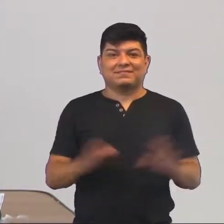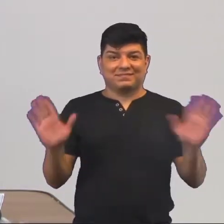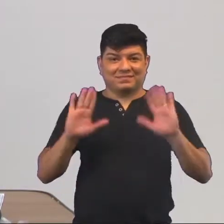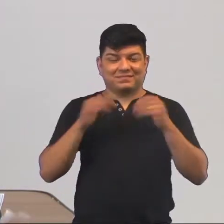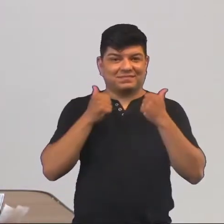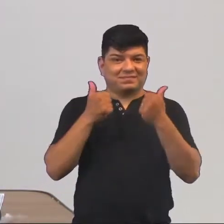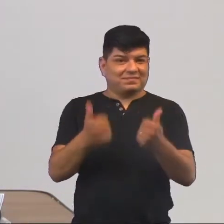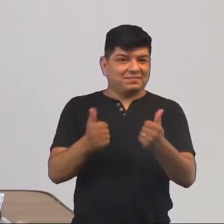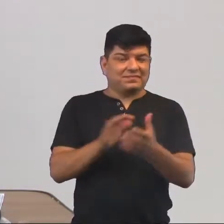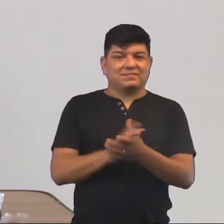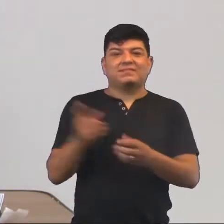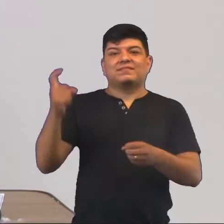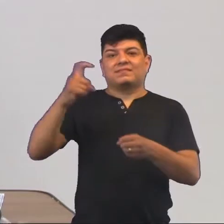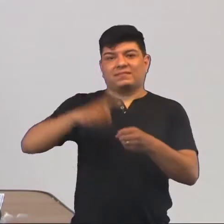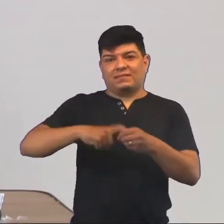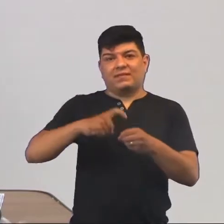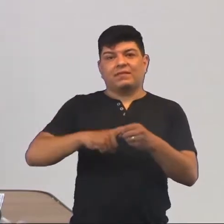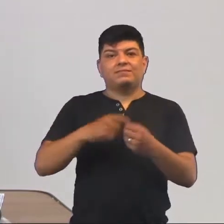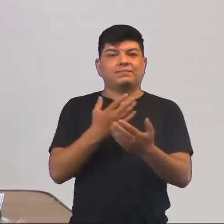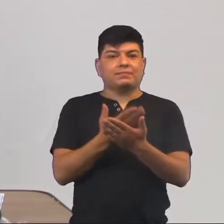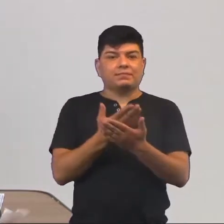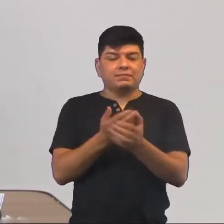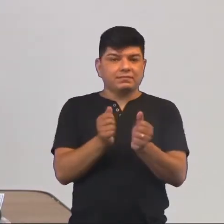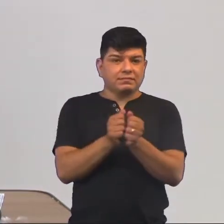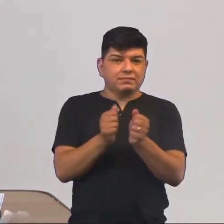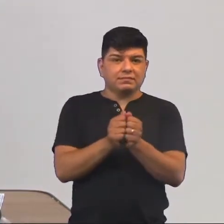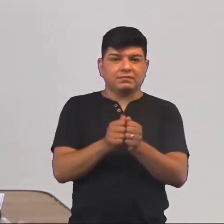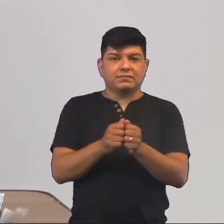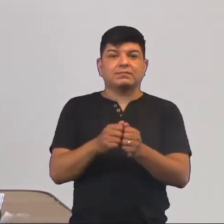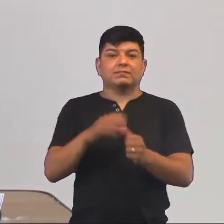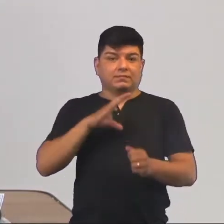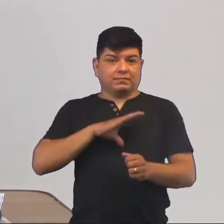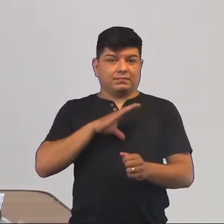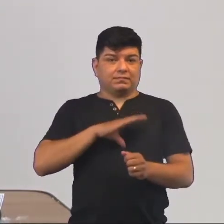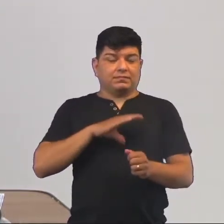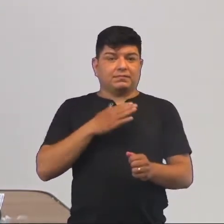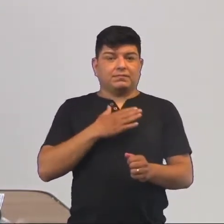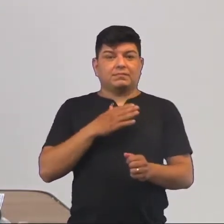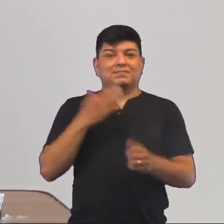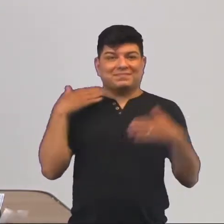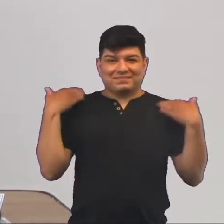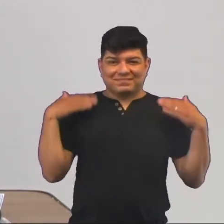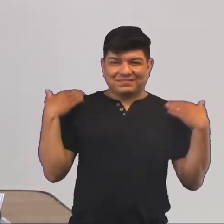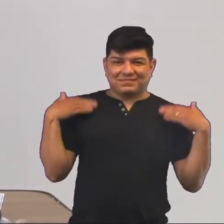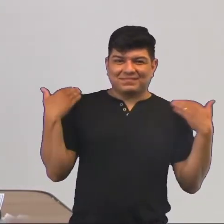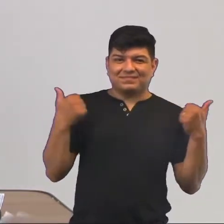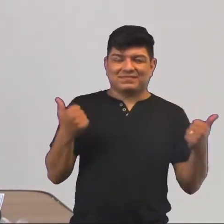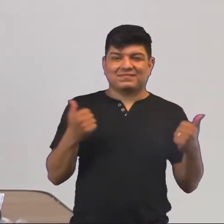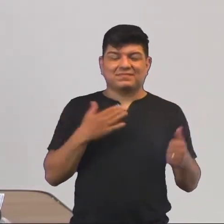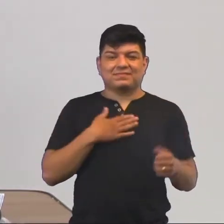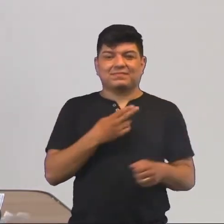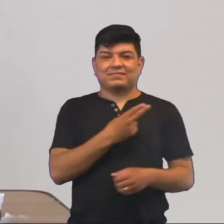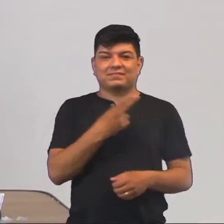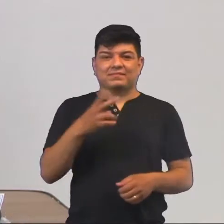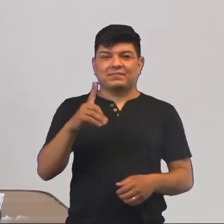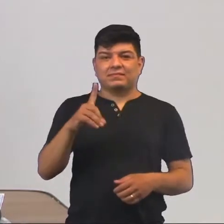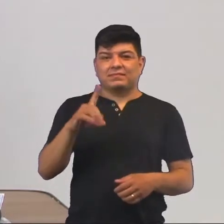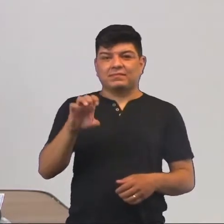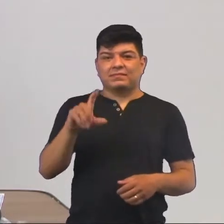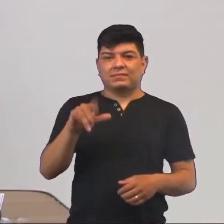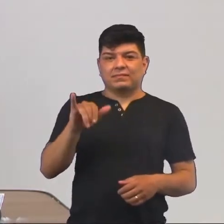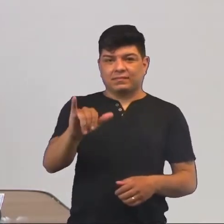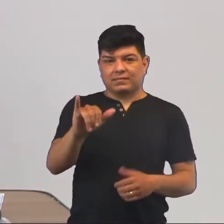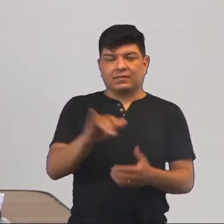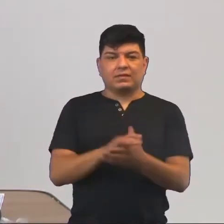Olá, tudo bem? Estou de volta para mais uma aula com vocês de língua portuguesa. Estão animados? Sou a professora Deli e hoje